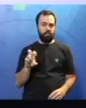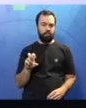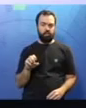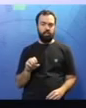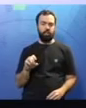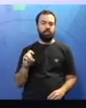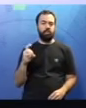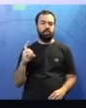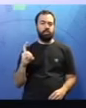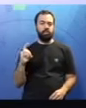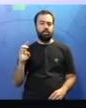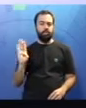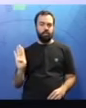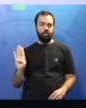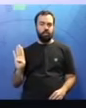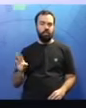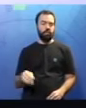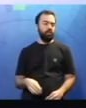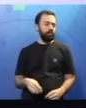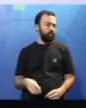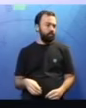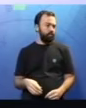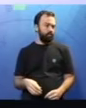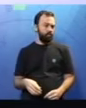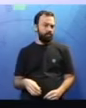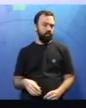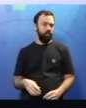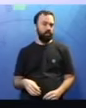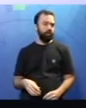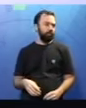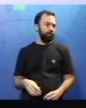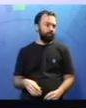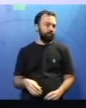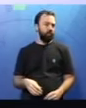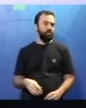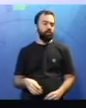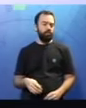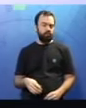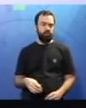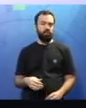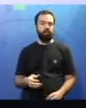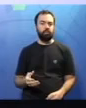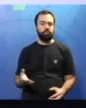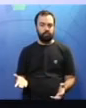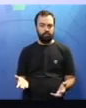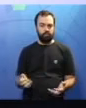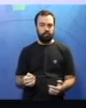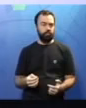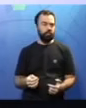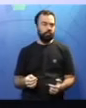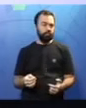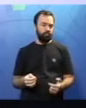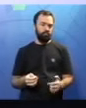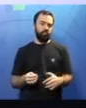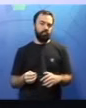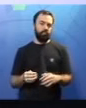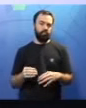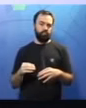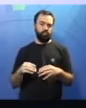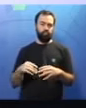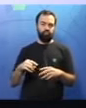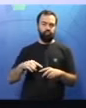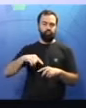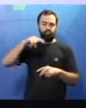esse valor aceitável. Mas também existe um fator de exposição a esse ruído, né? Então, não é porque